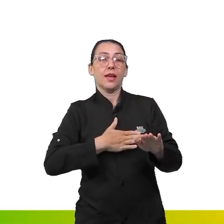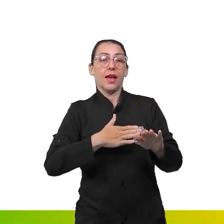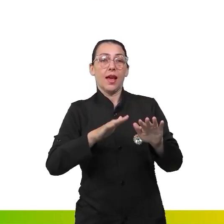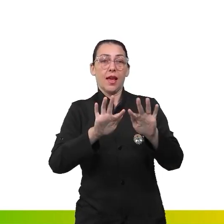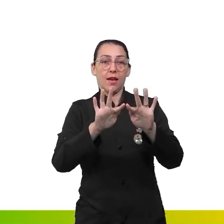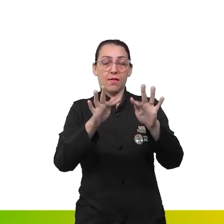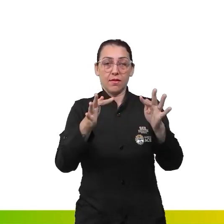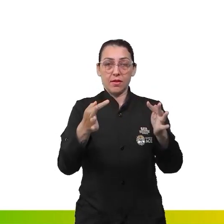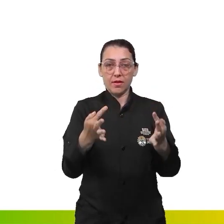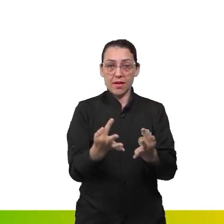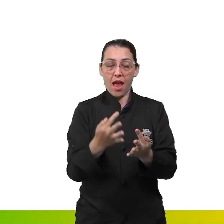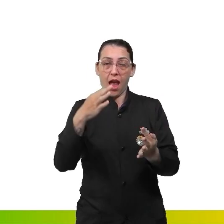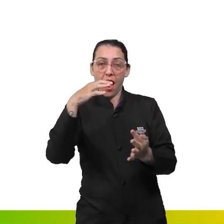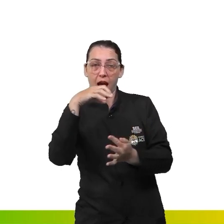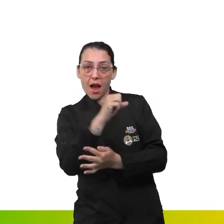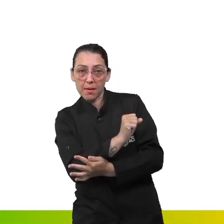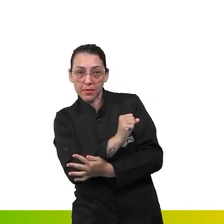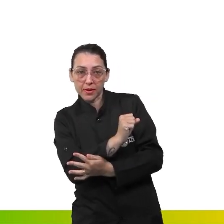vamos dizer.